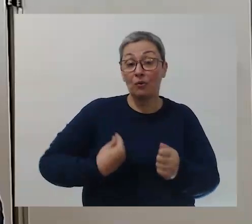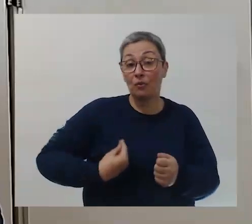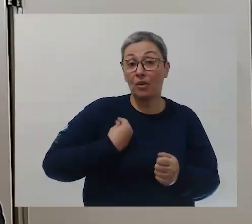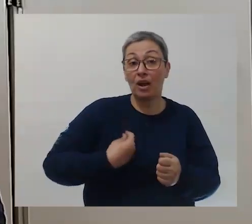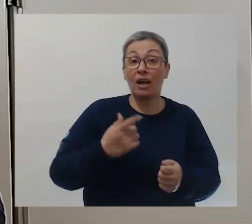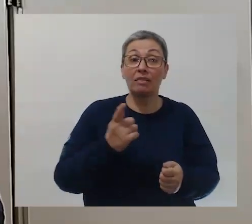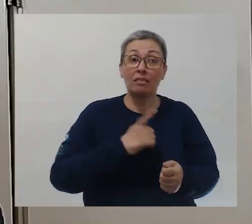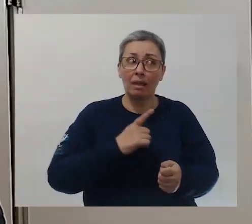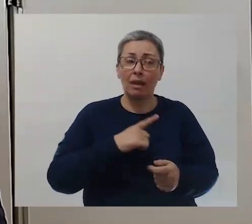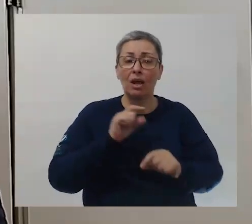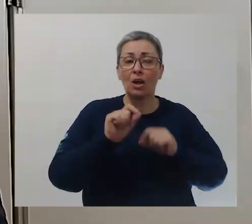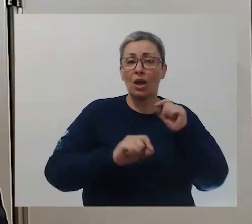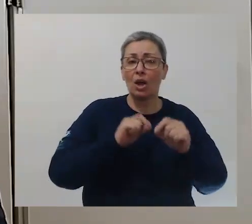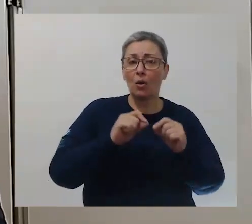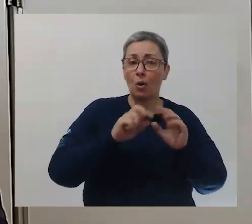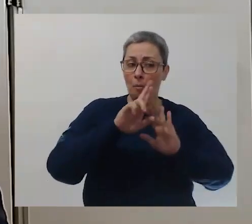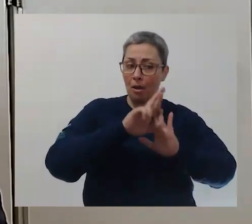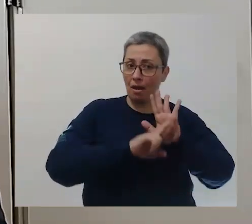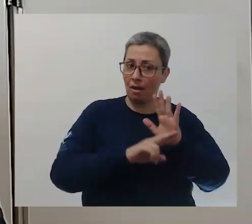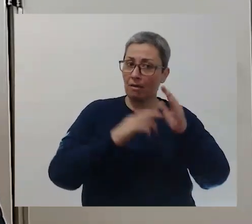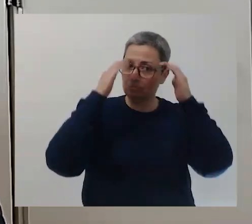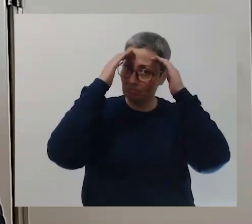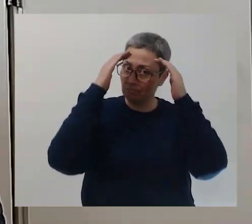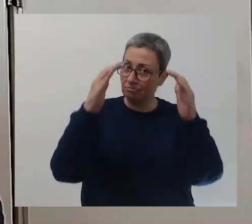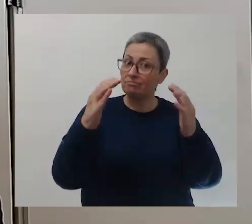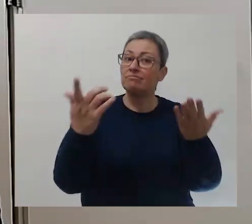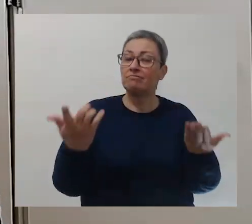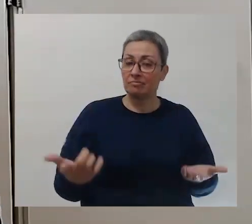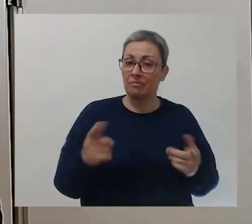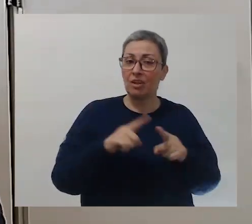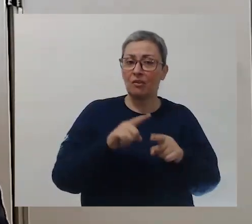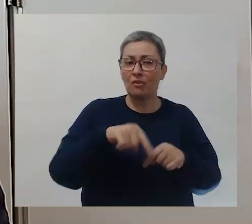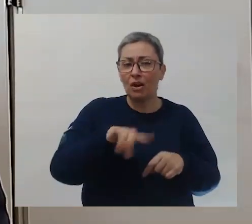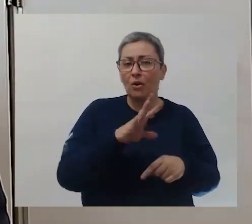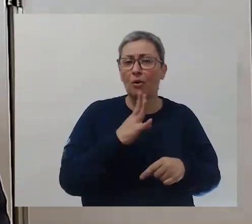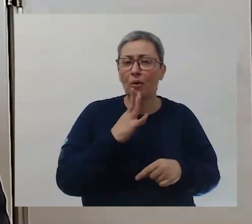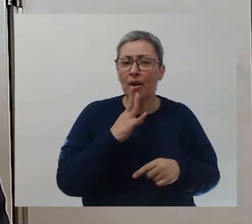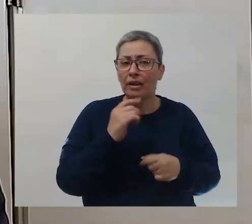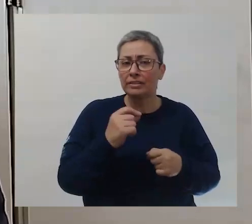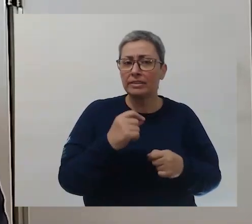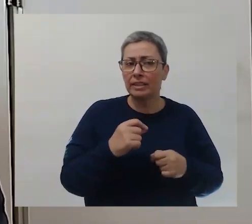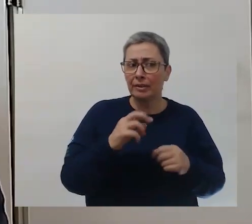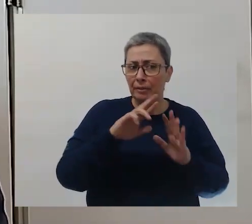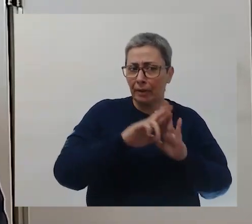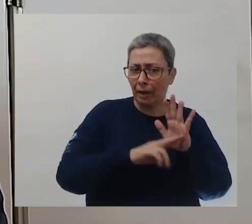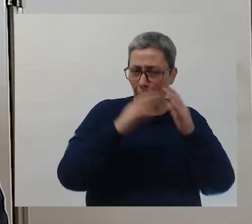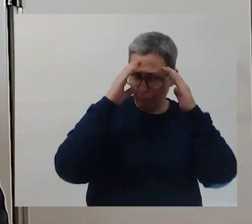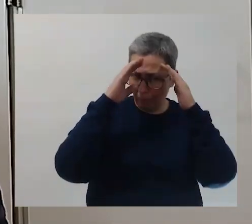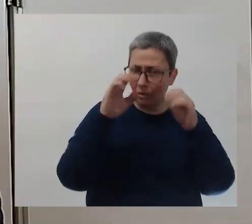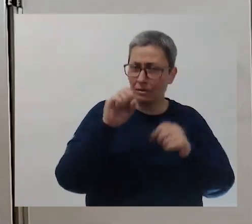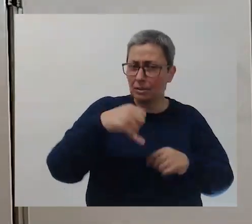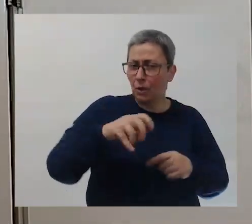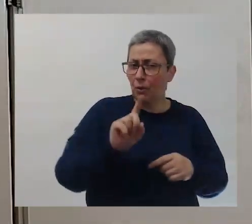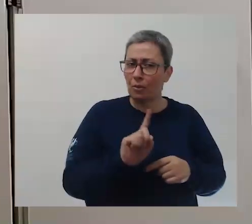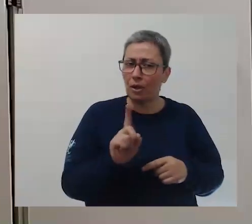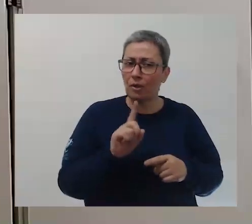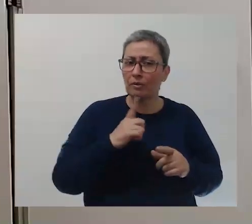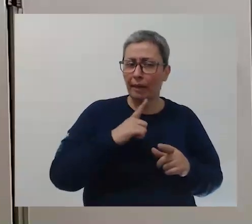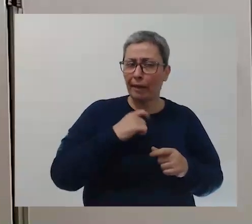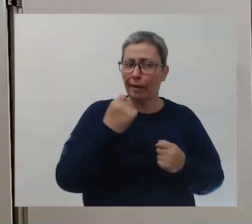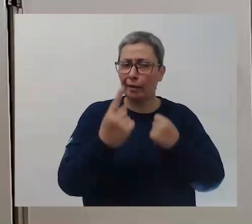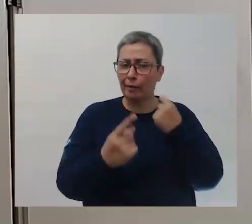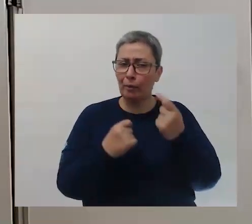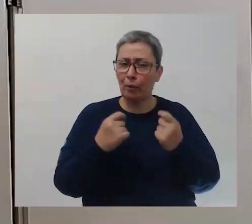convivência possuem algumas regrinhas para serem seguidas. Vocês convivem bem com as regras? Tem